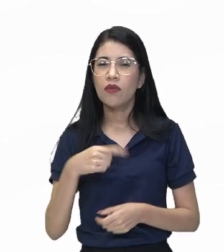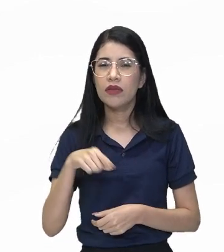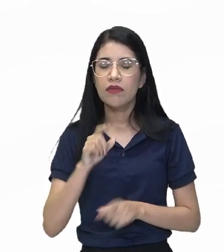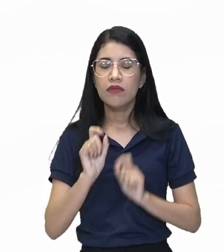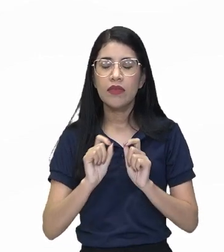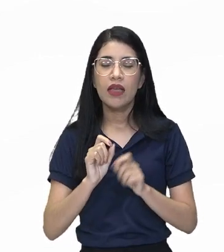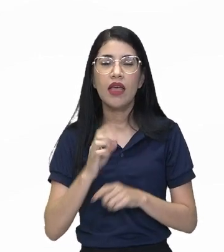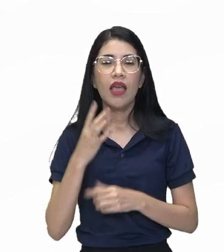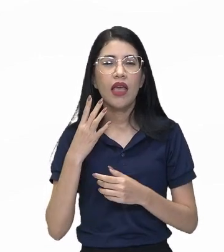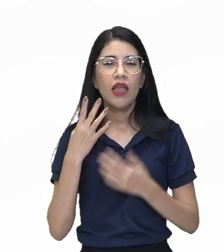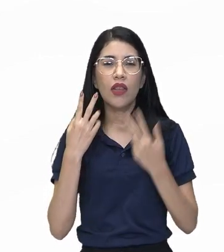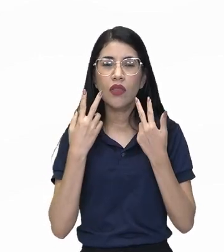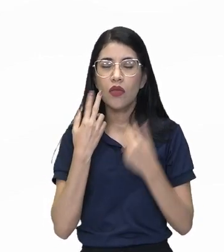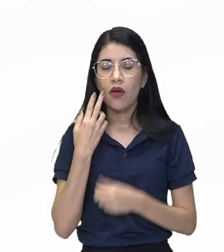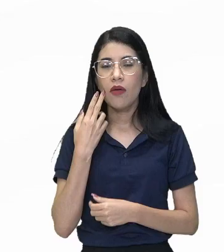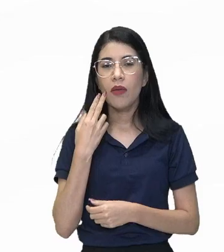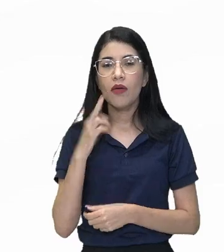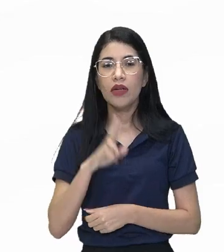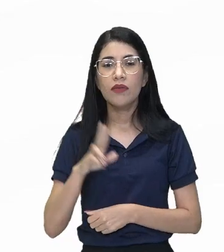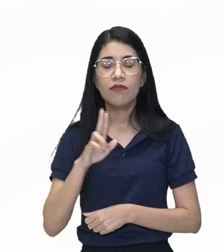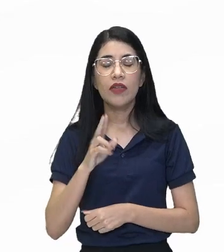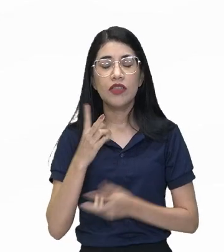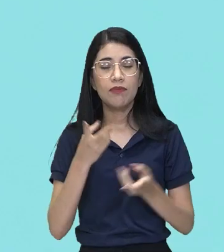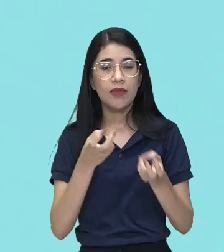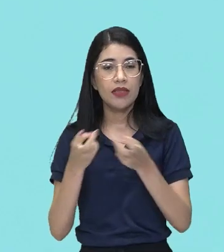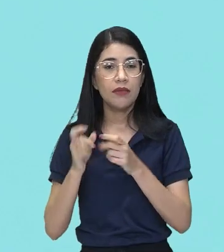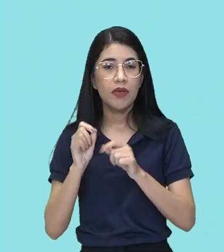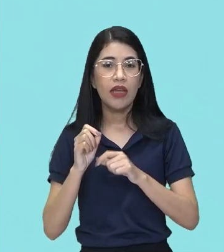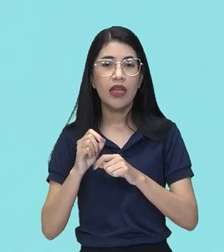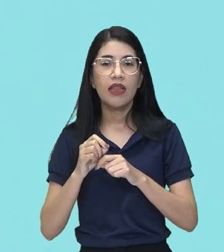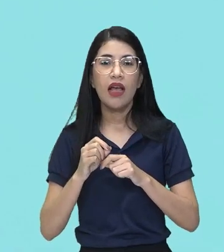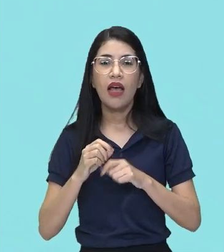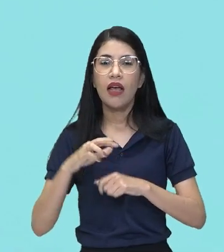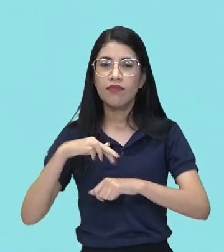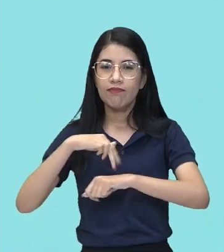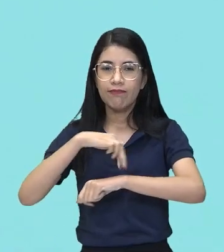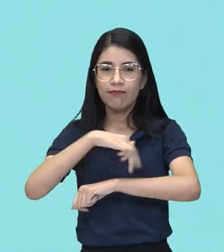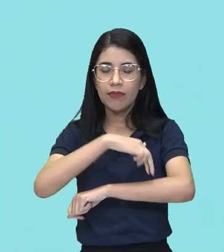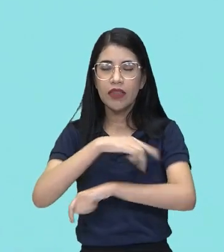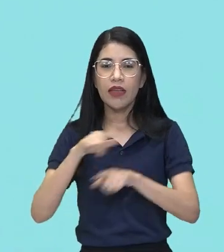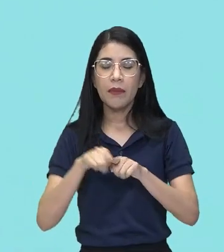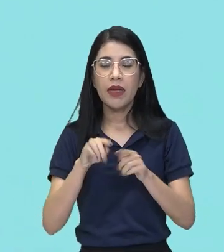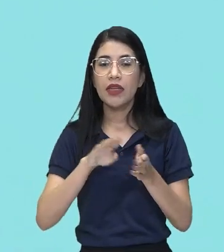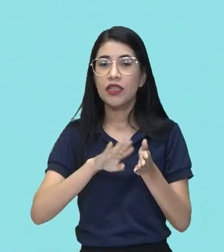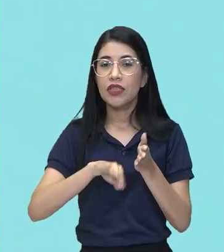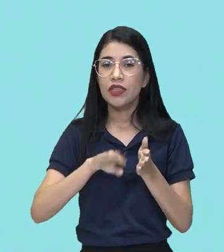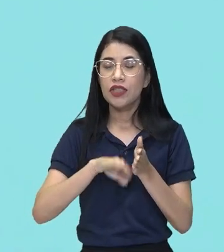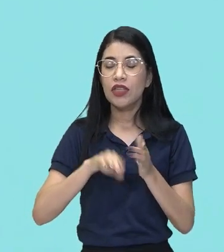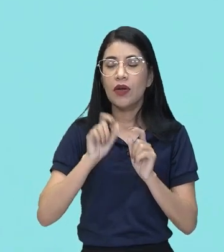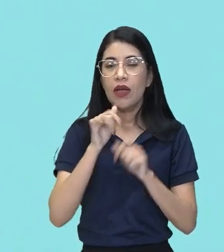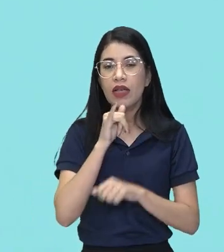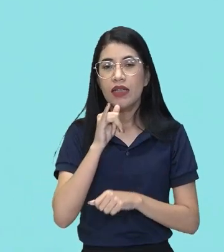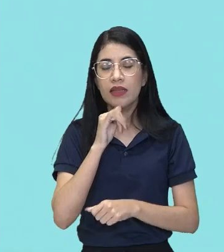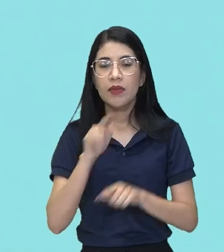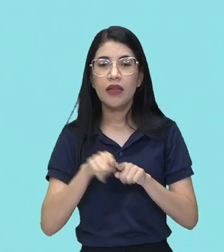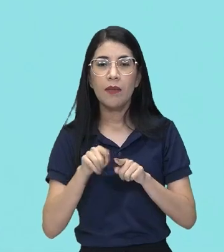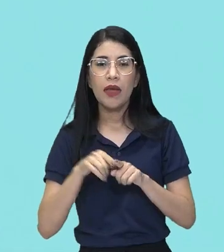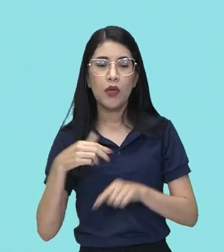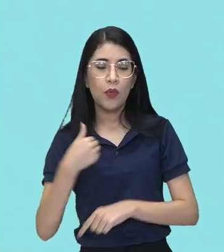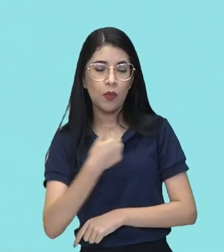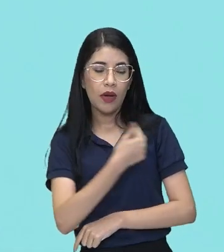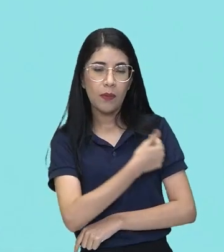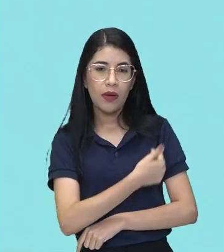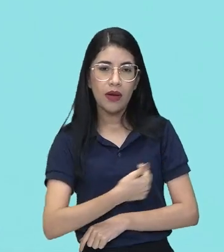muito comum a gente ver isso na indústria da moda, né? Eles tiram esses elementos, o grafismo indígena, o